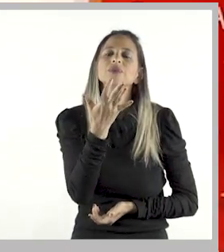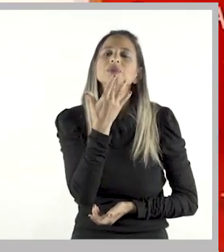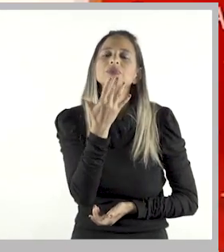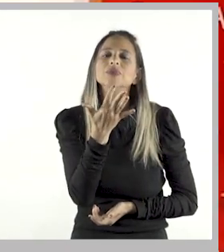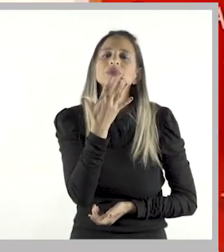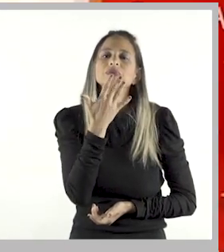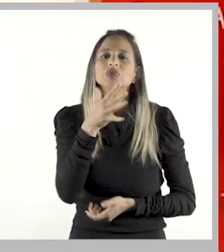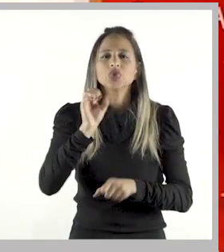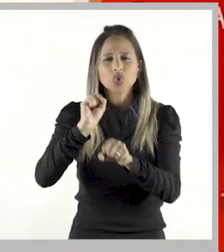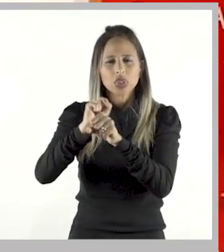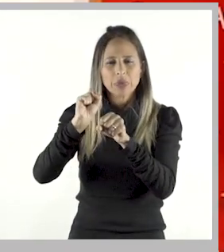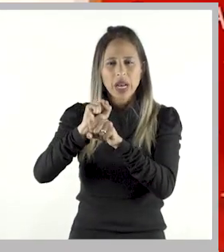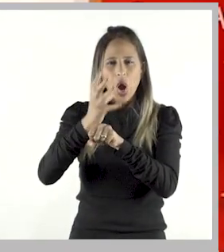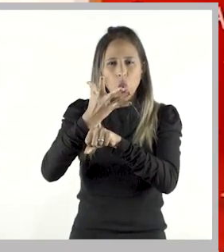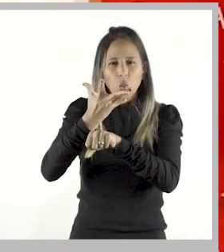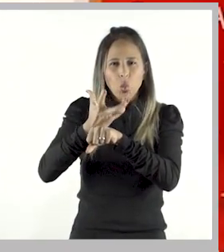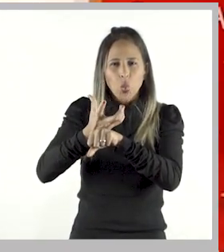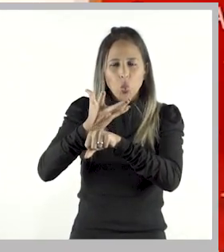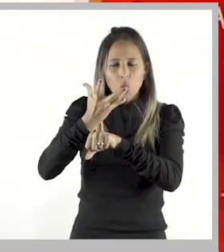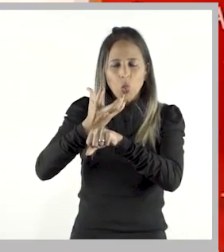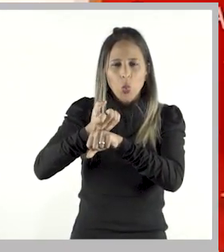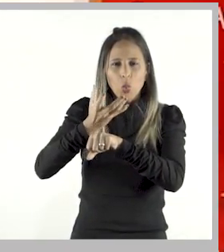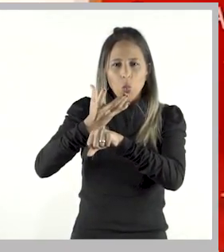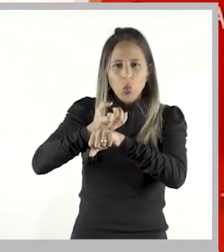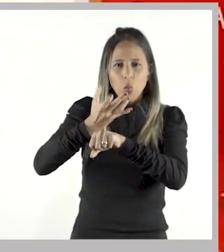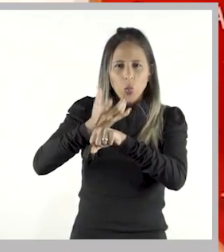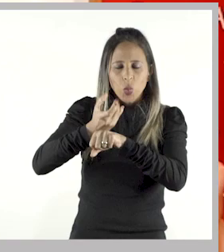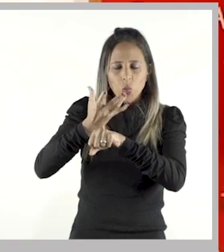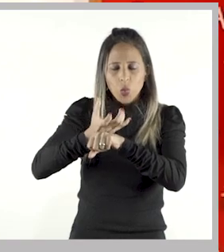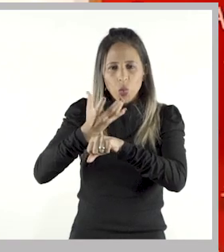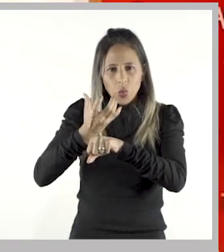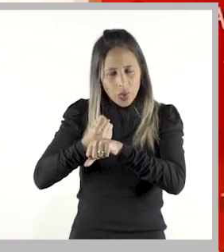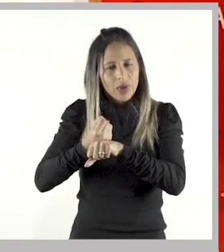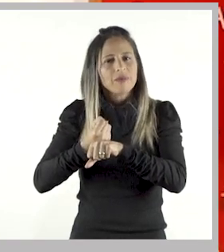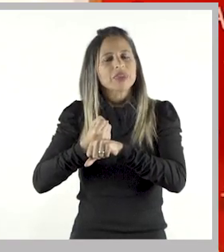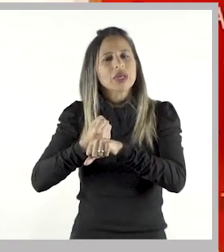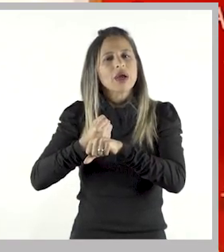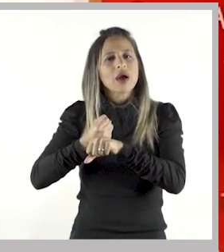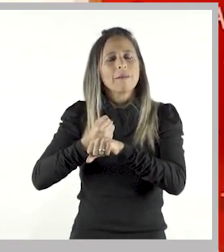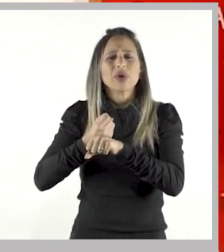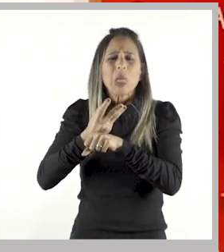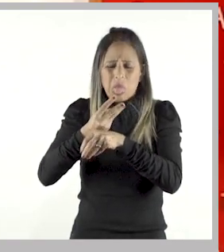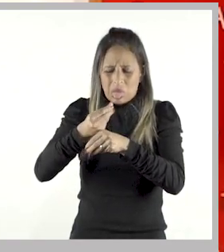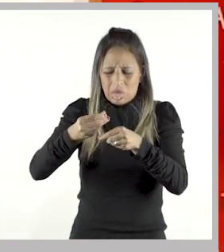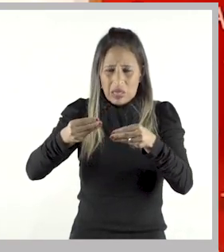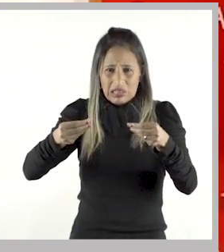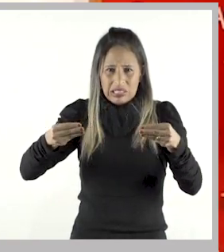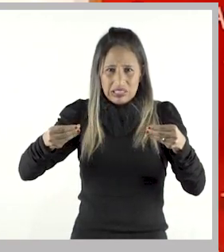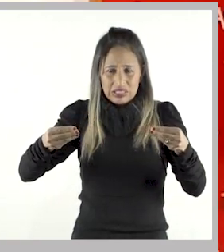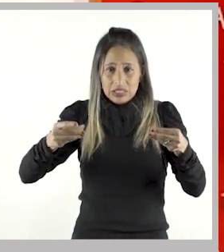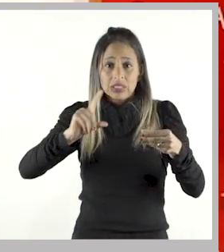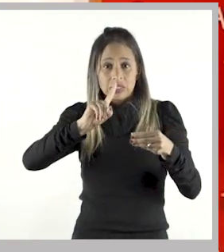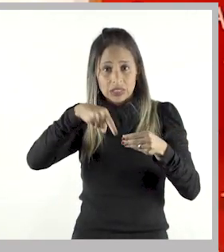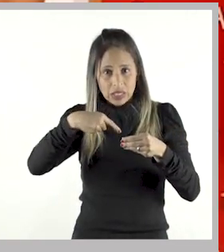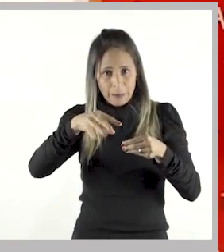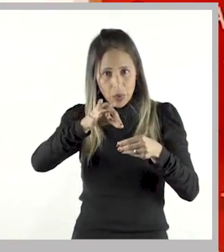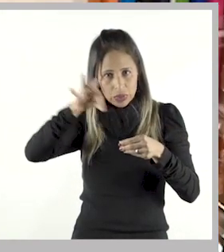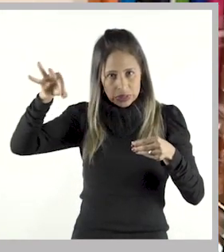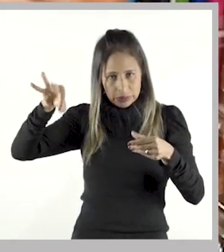pouco para a tinta não manchar depois que eu tirar aqui essa borda.